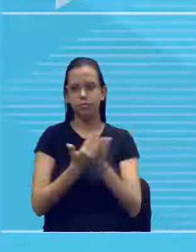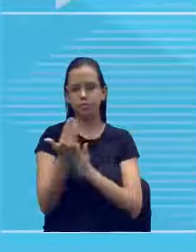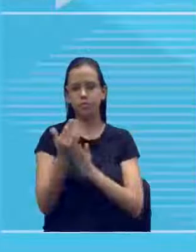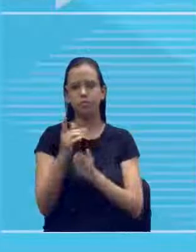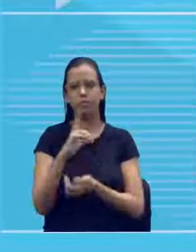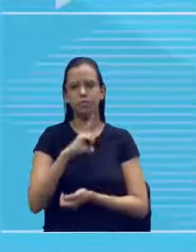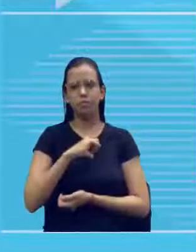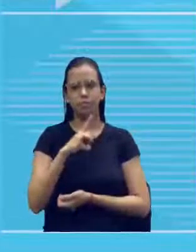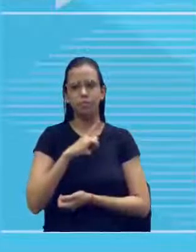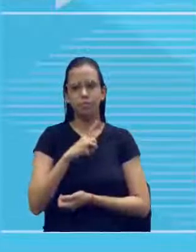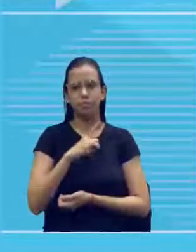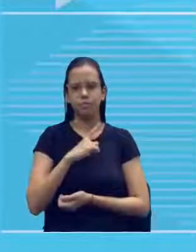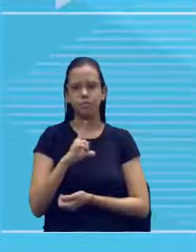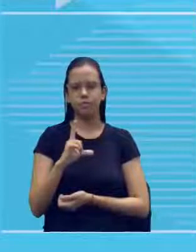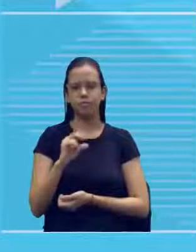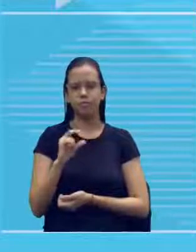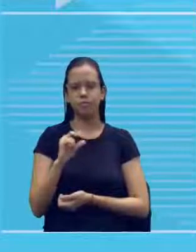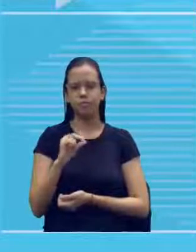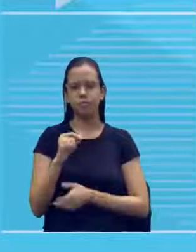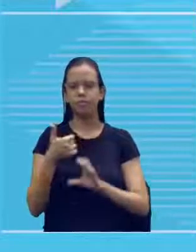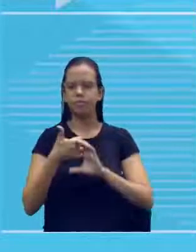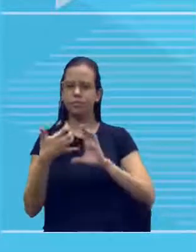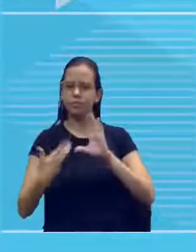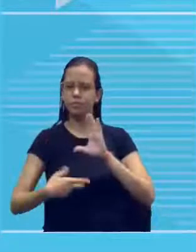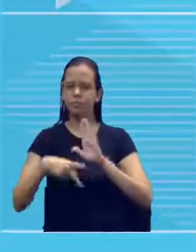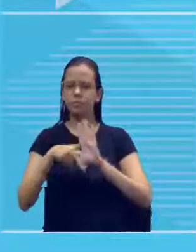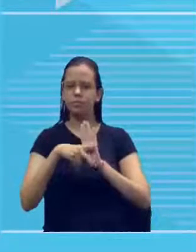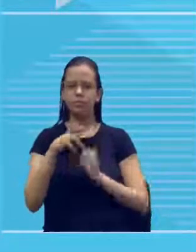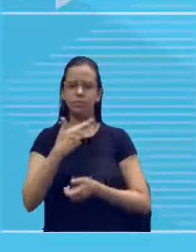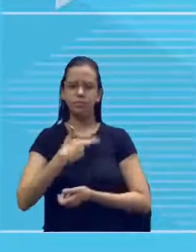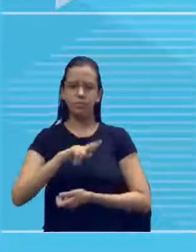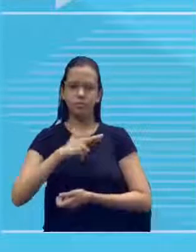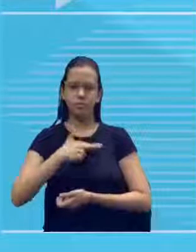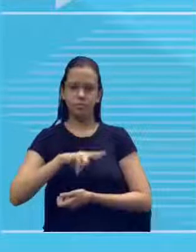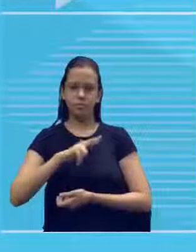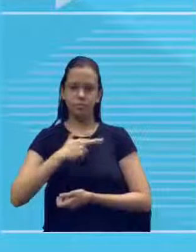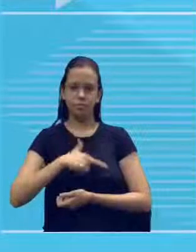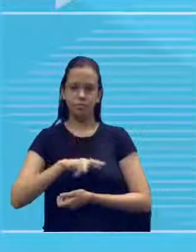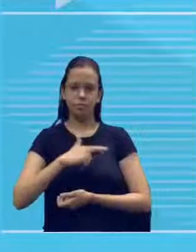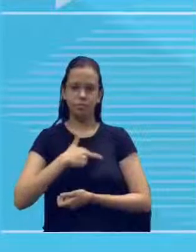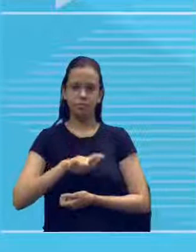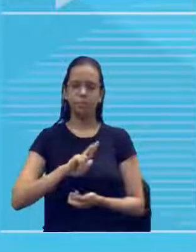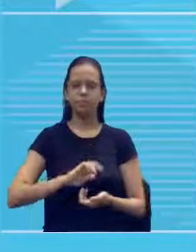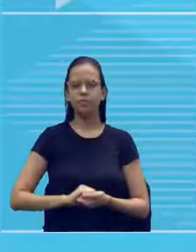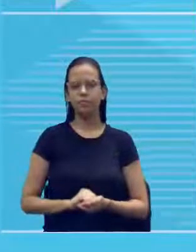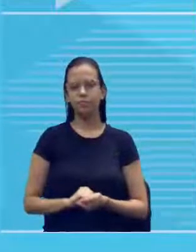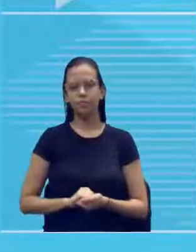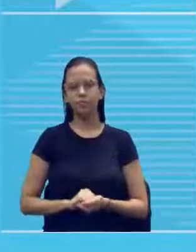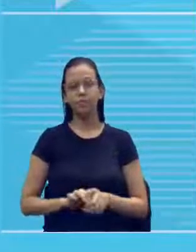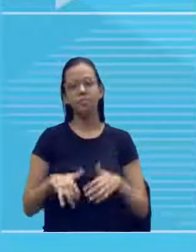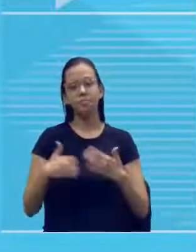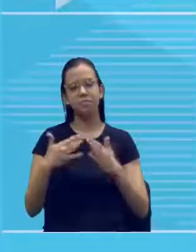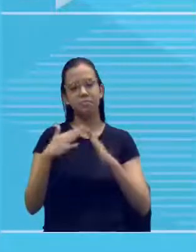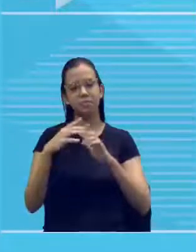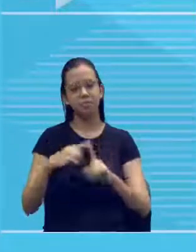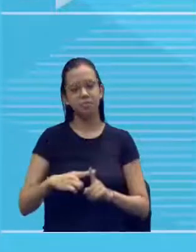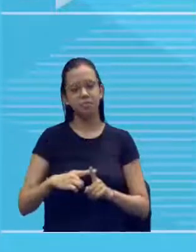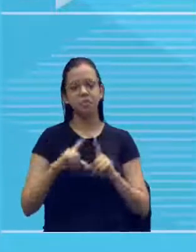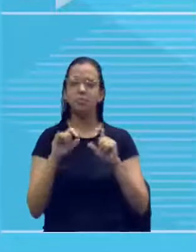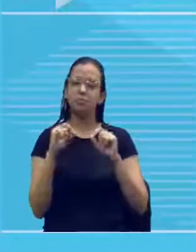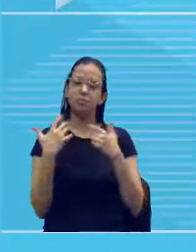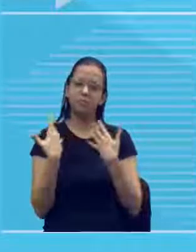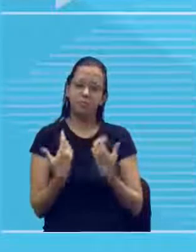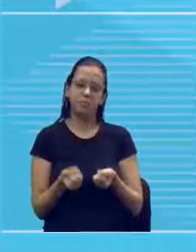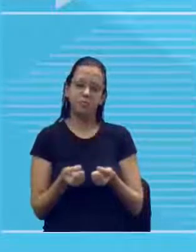ter esse teor religioso, de religiosidade. E com isso a igreja foi lá e